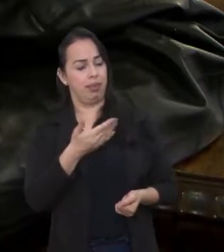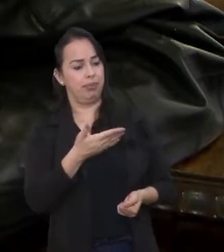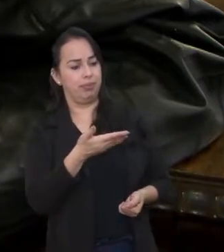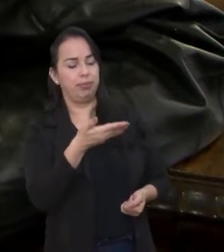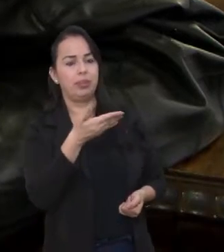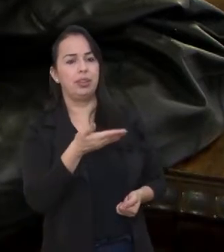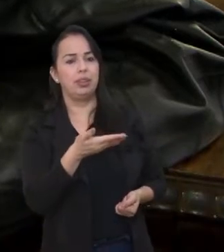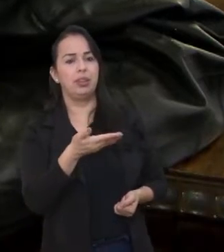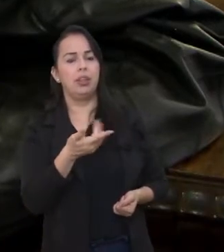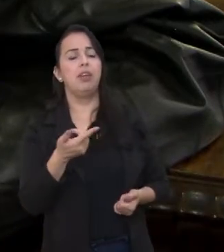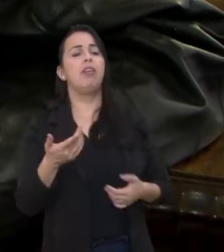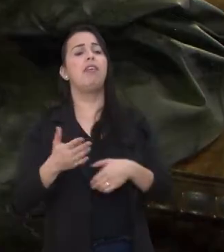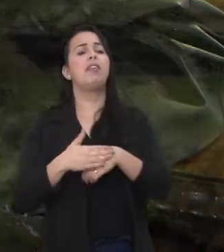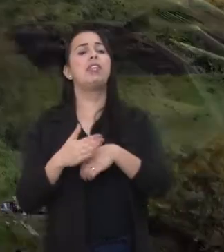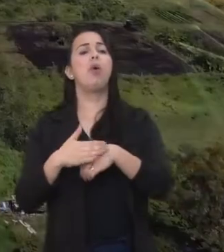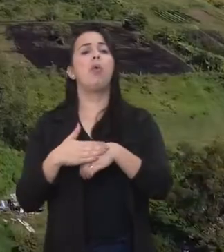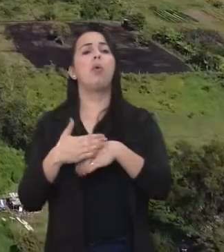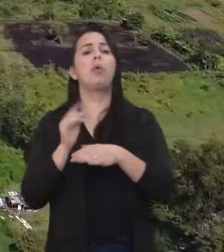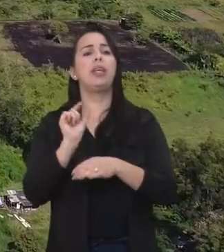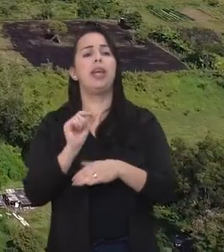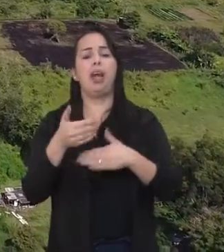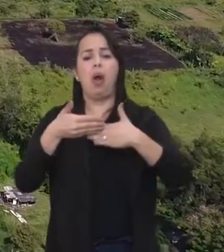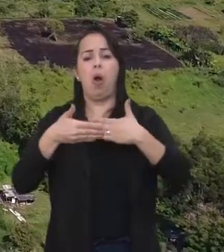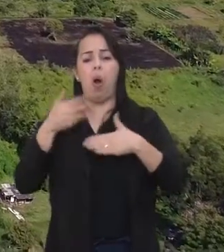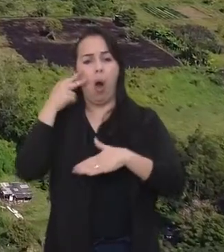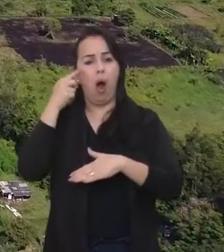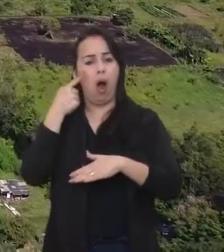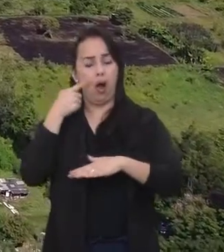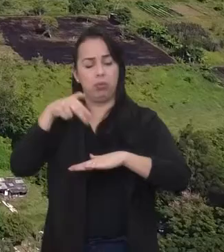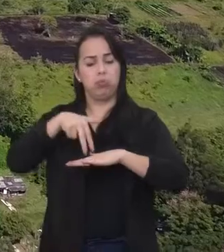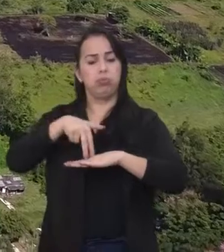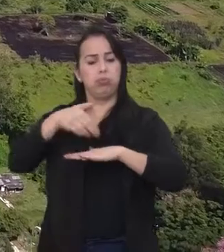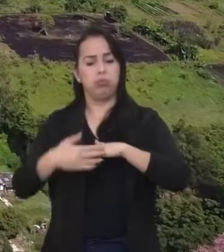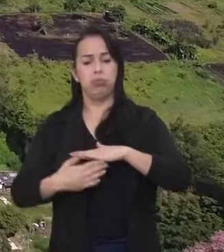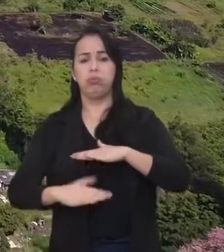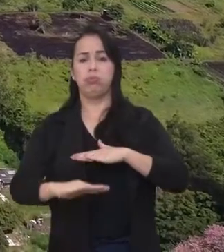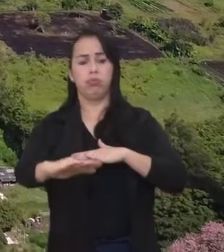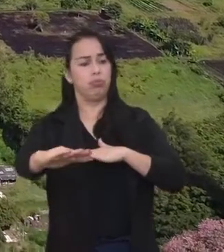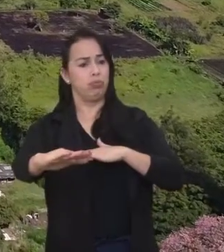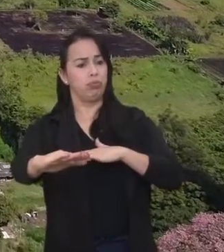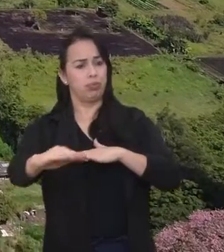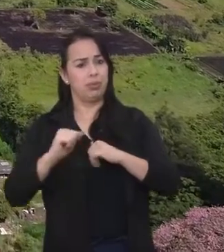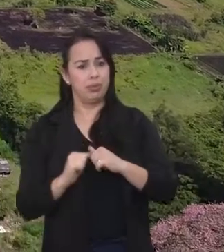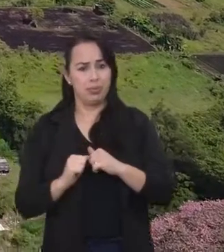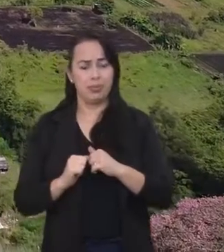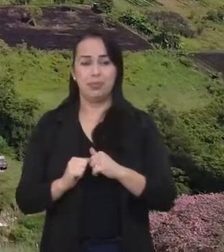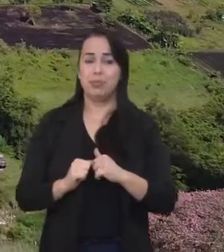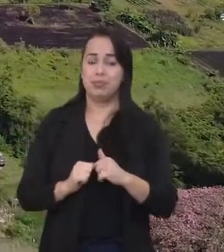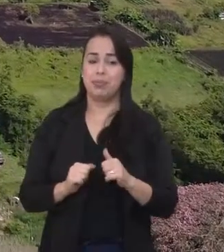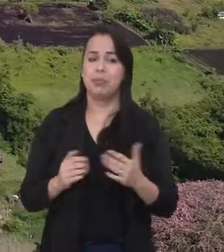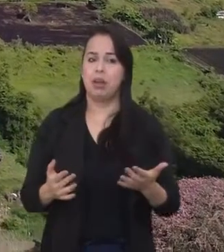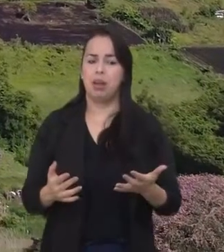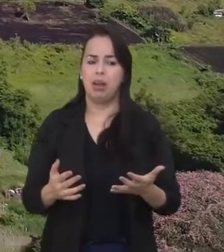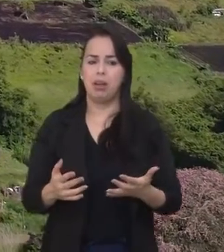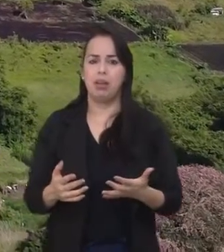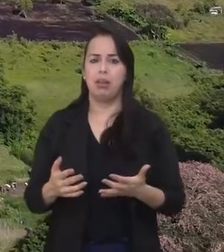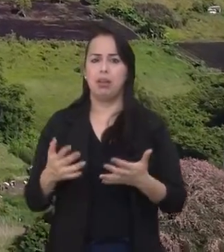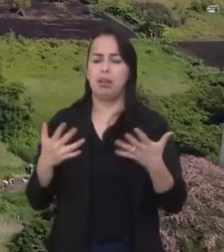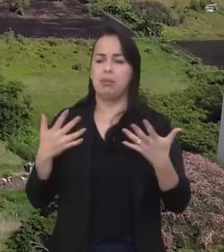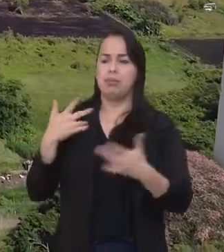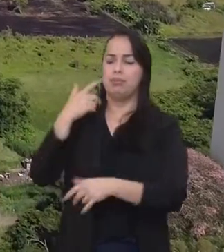Niemeyer, o que nós devemos fazer com esse banhado? Isso daí é uma coisa bonita, nós devemos